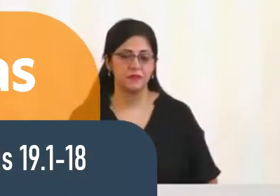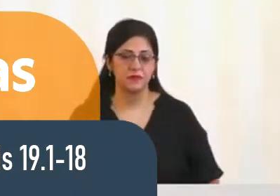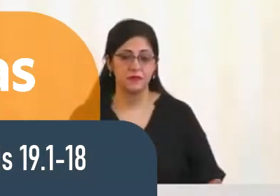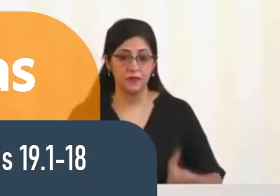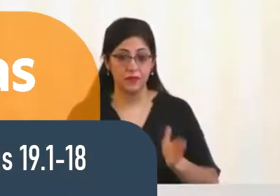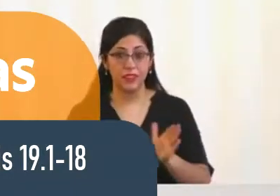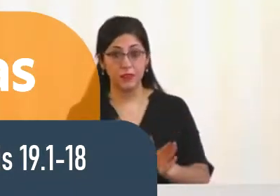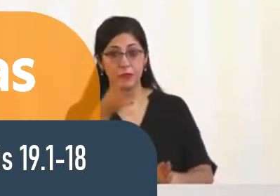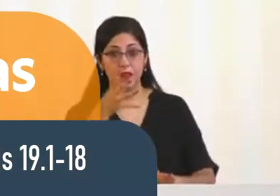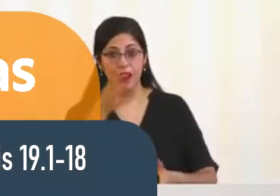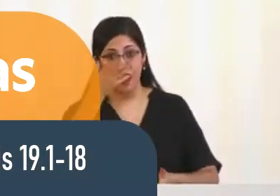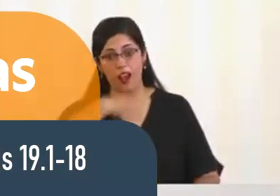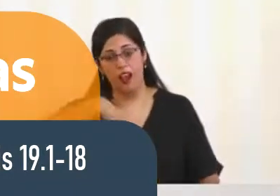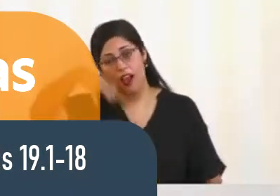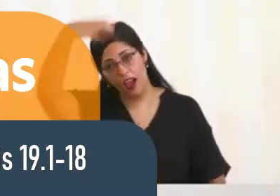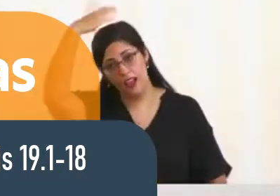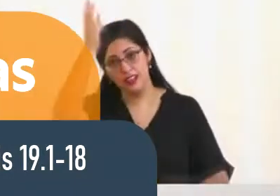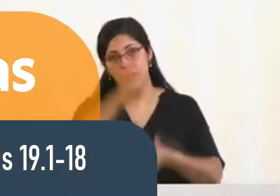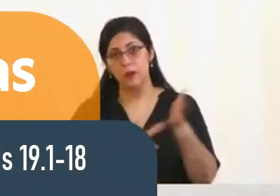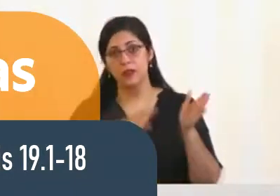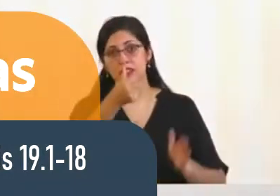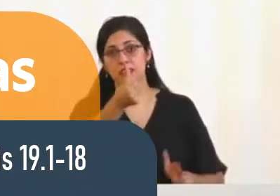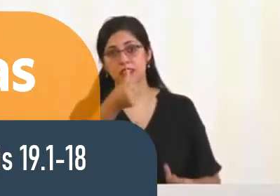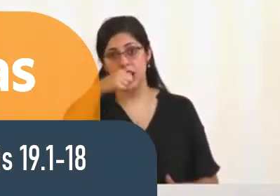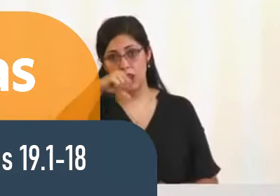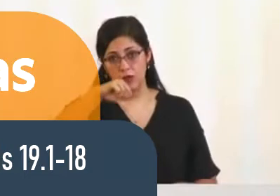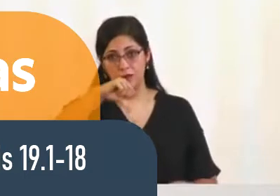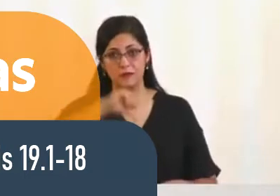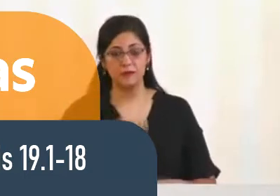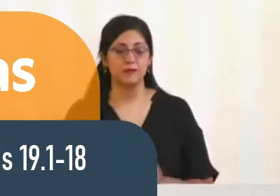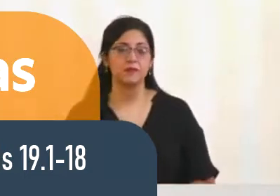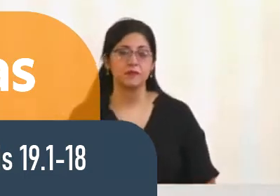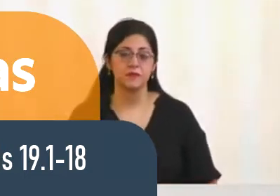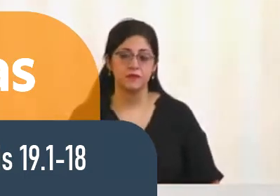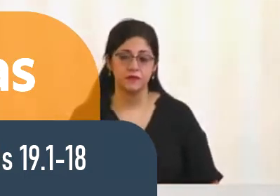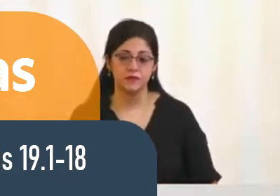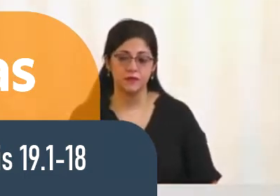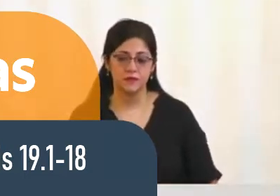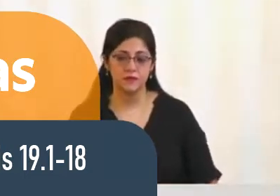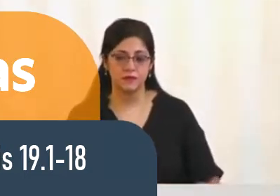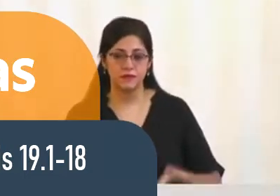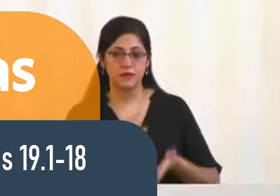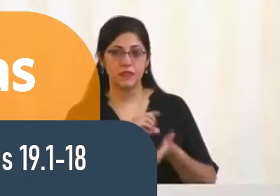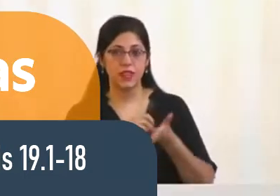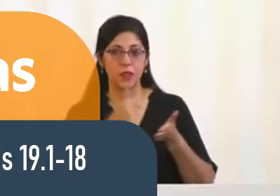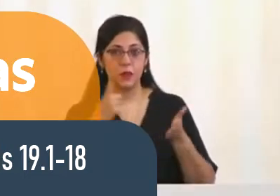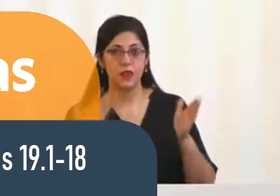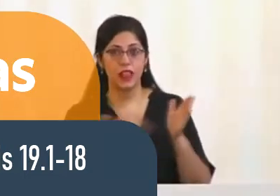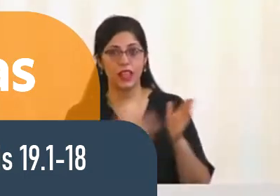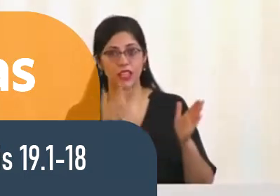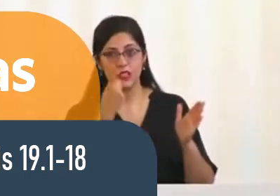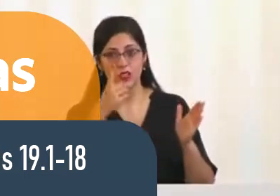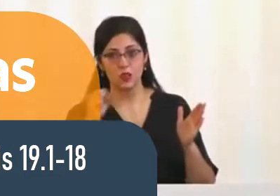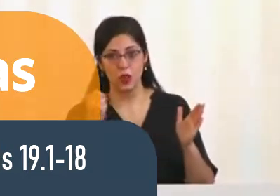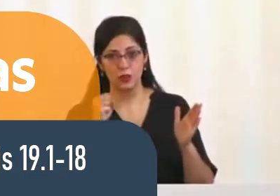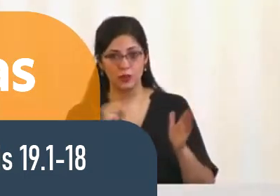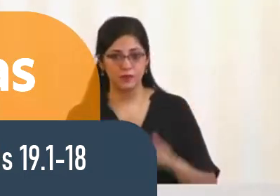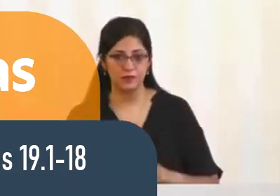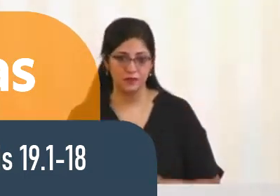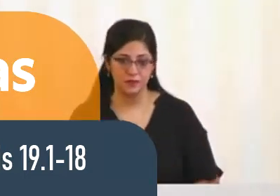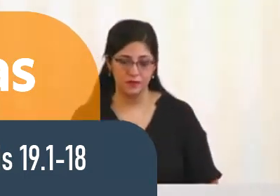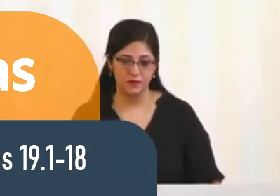1 Reis, capítulo 19, e leremos os seus primeiros 18 versículos.